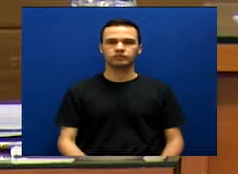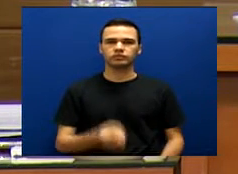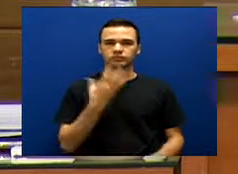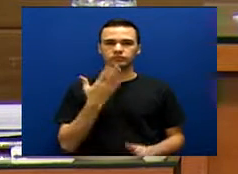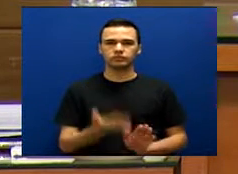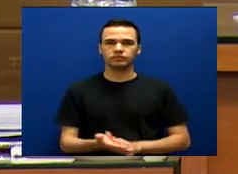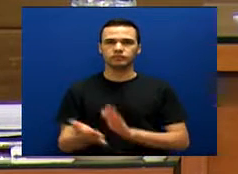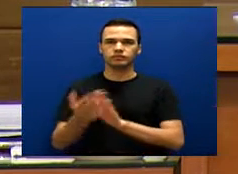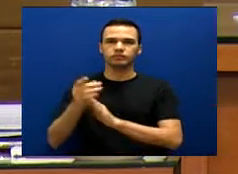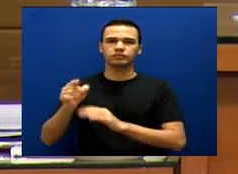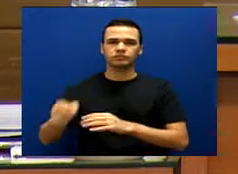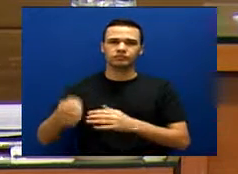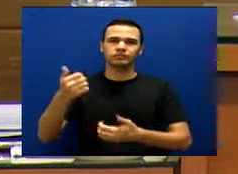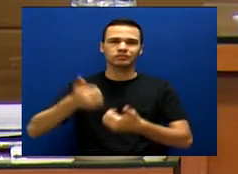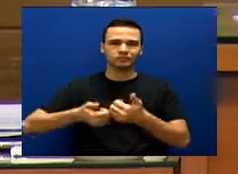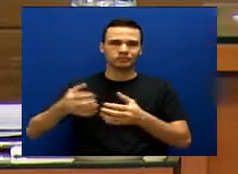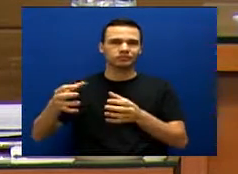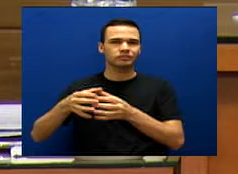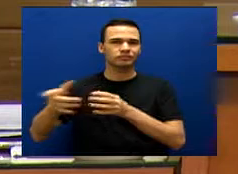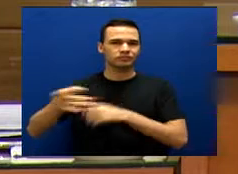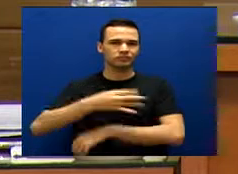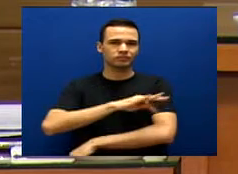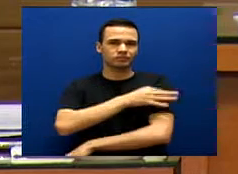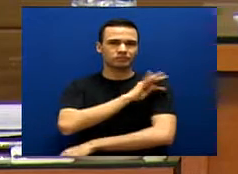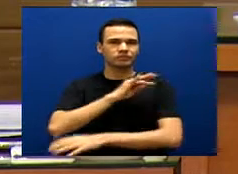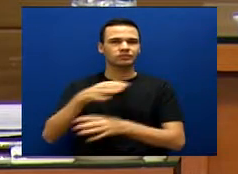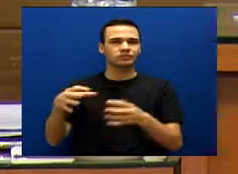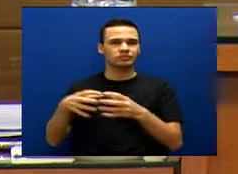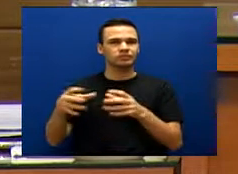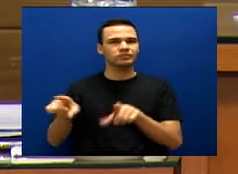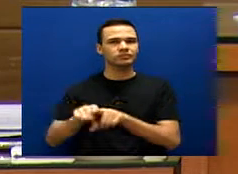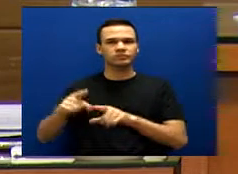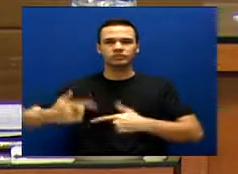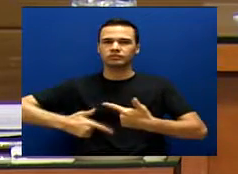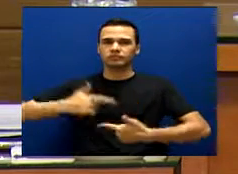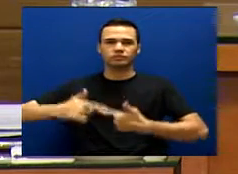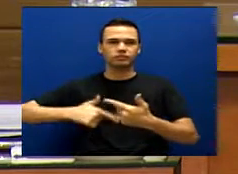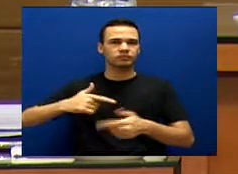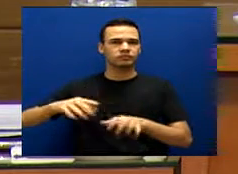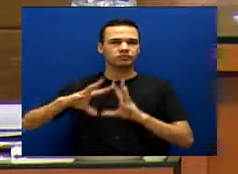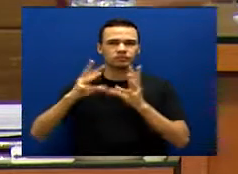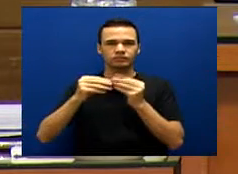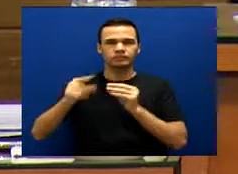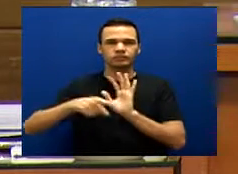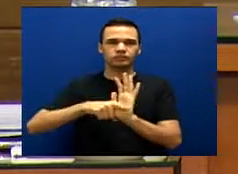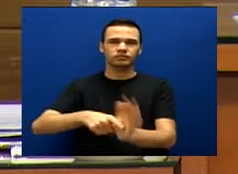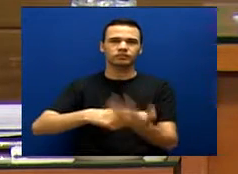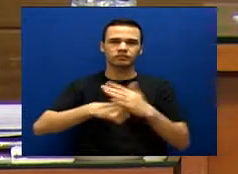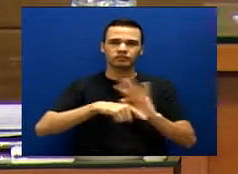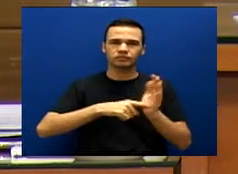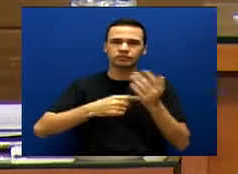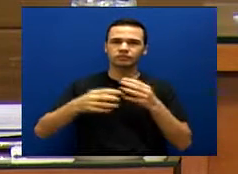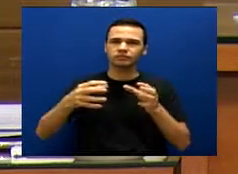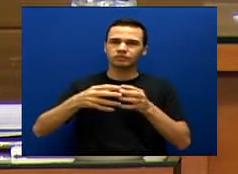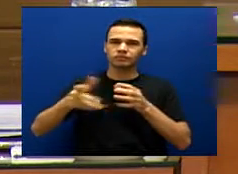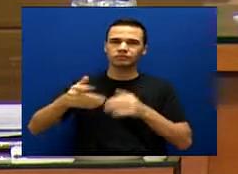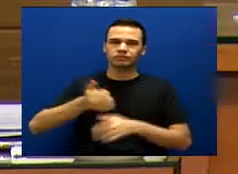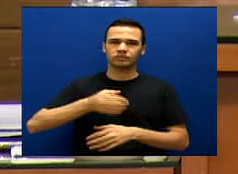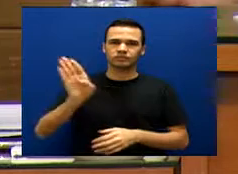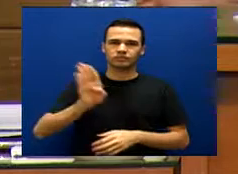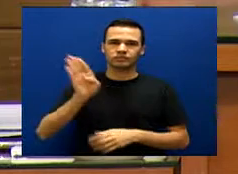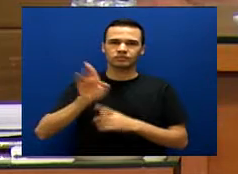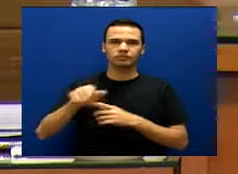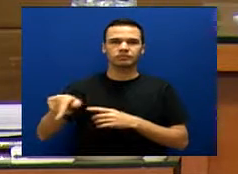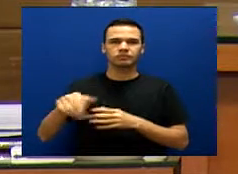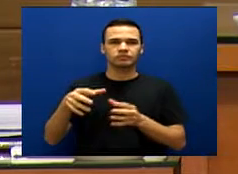Votos e congratulações aos jogadores, comissão técnica, a todos que trabalharam envolvidos aí nesse trabalho